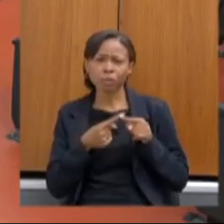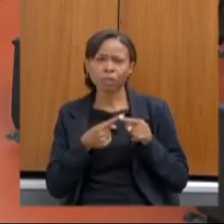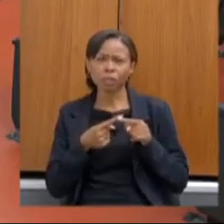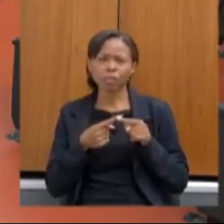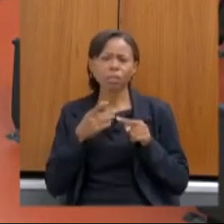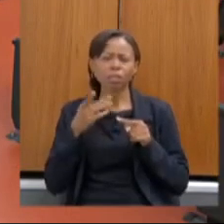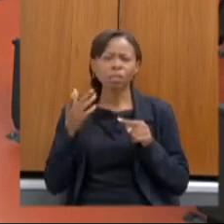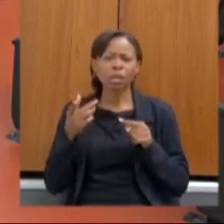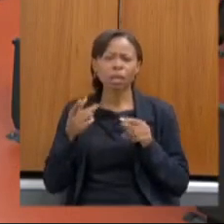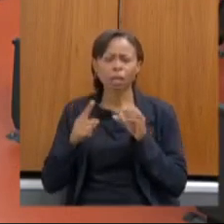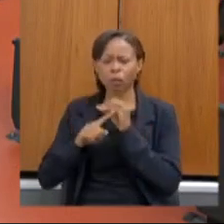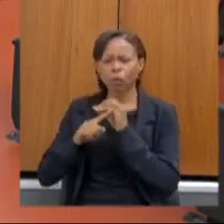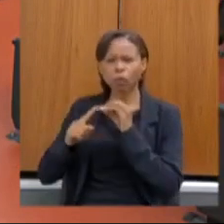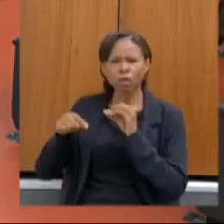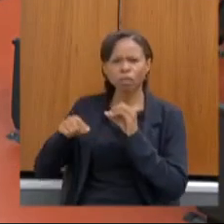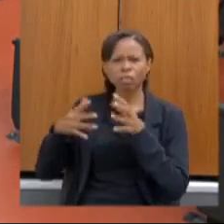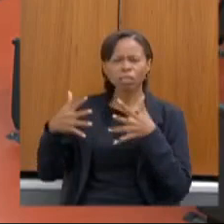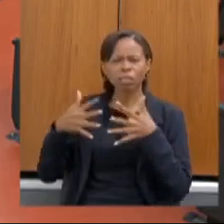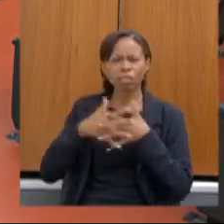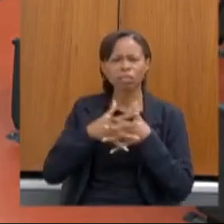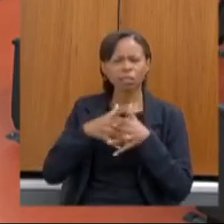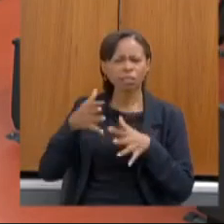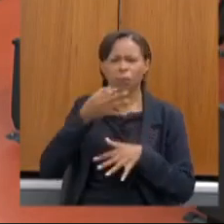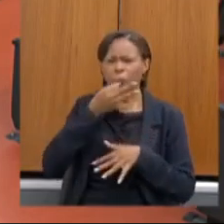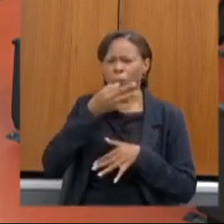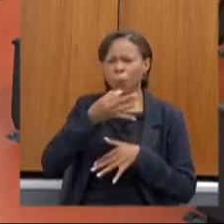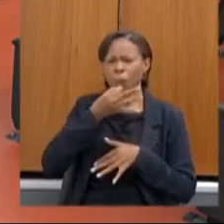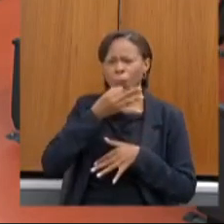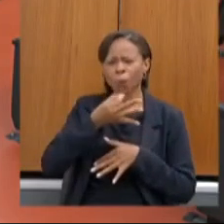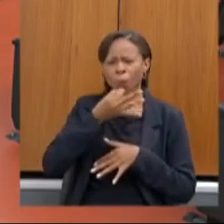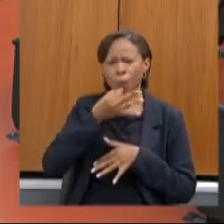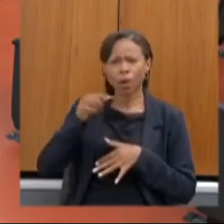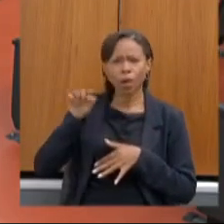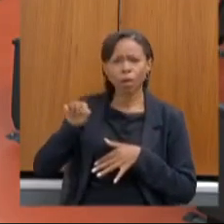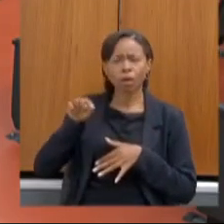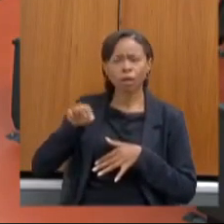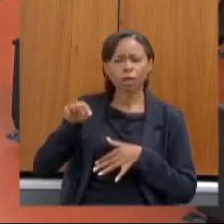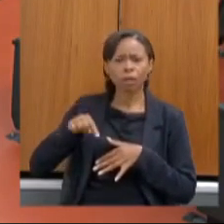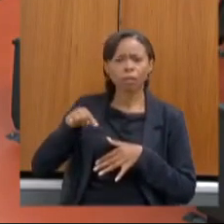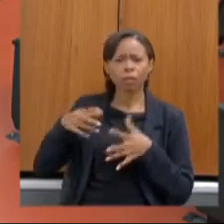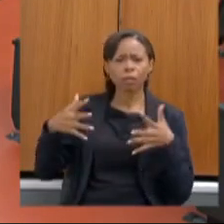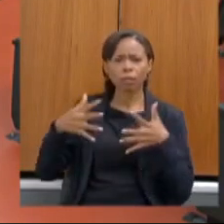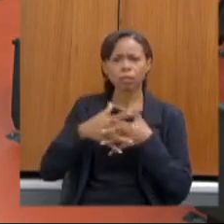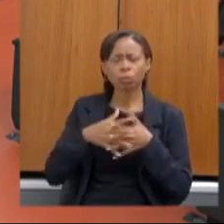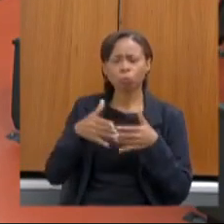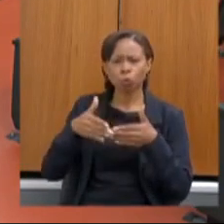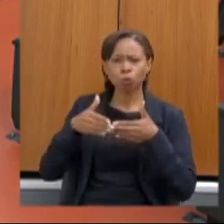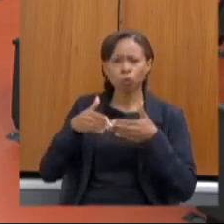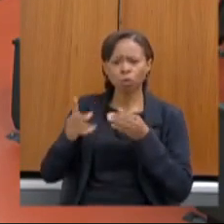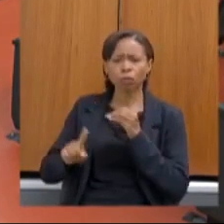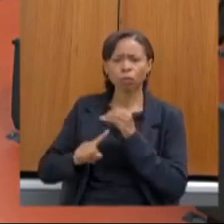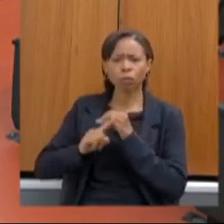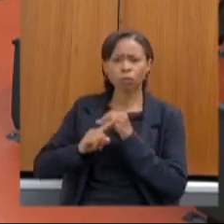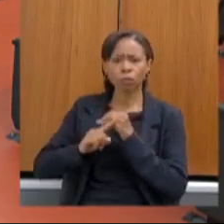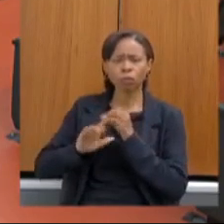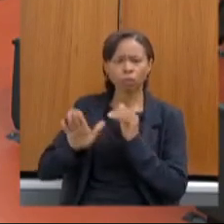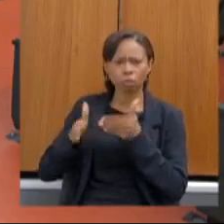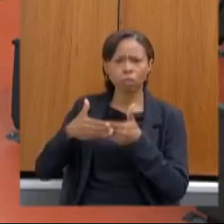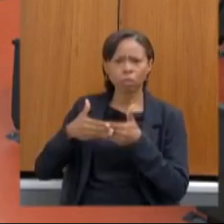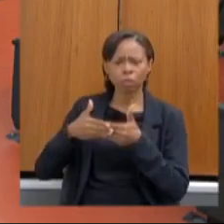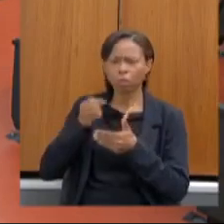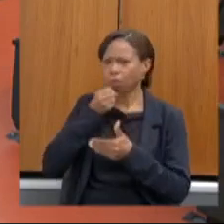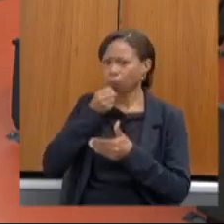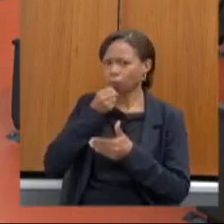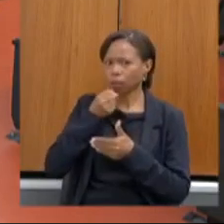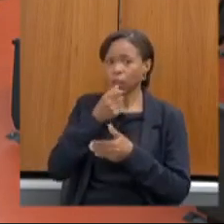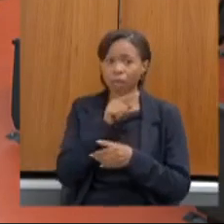algum Deputado aqui com o microfone aberto vou pedir para que todos possam fechar os microfones porque tá dando interferência é